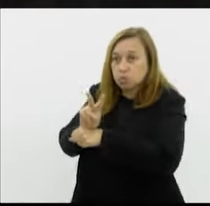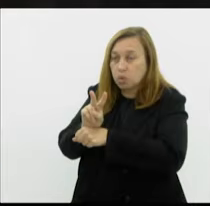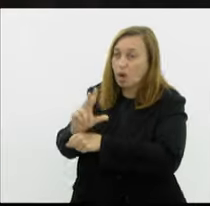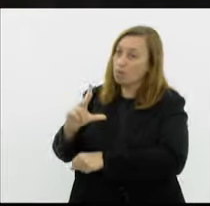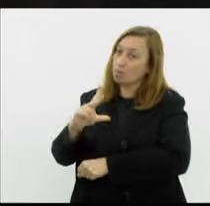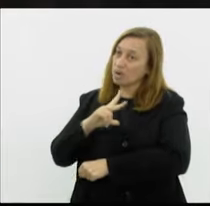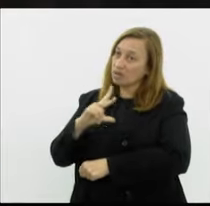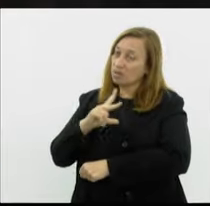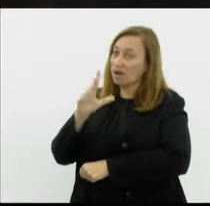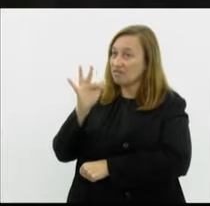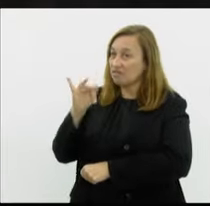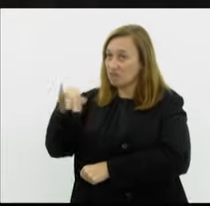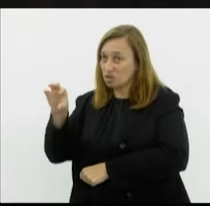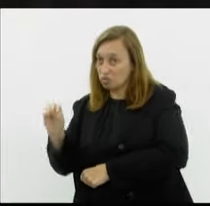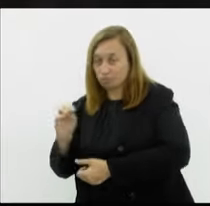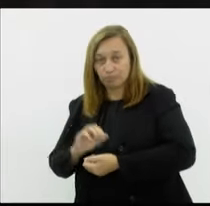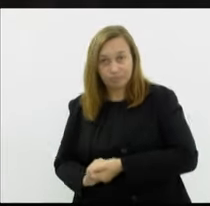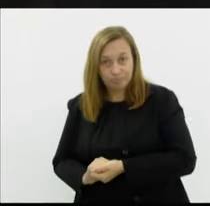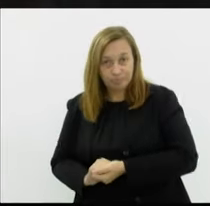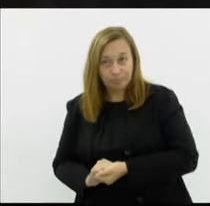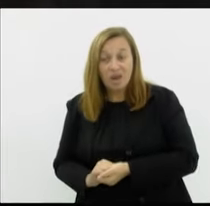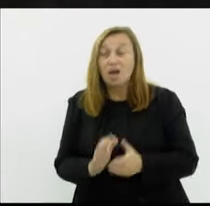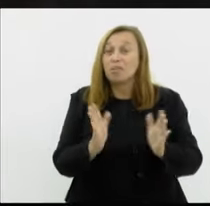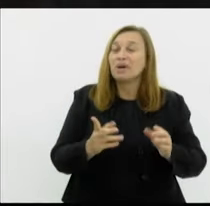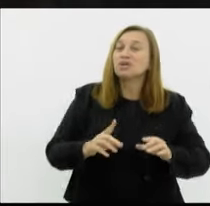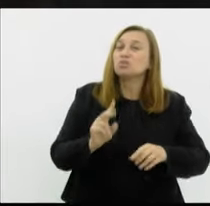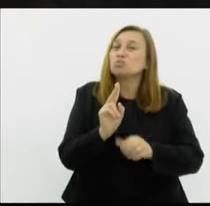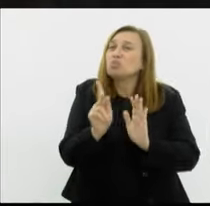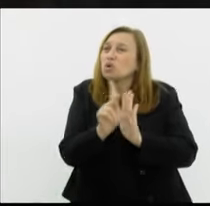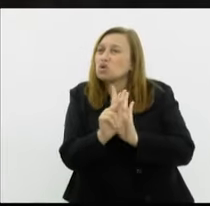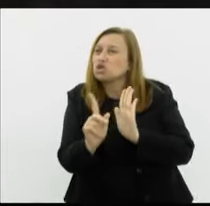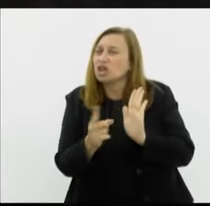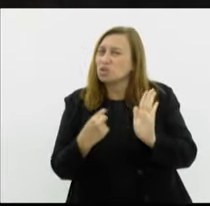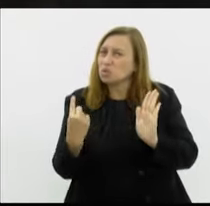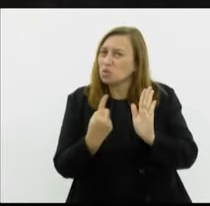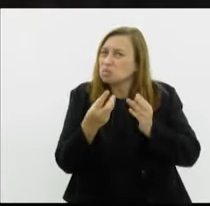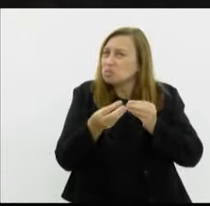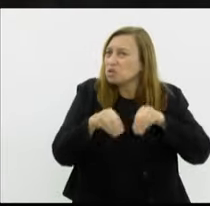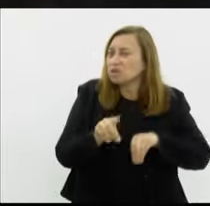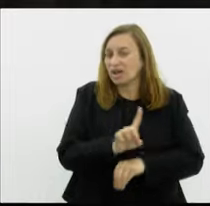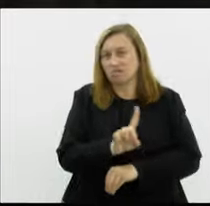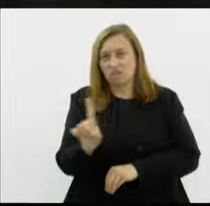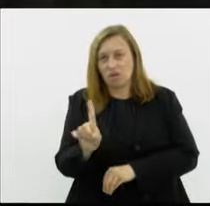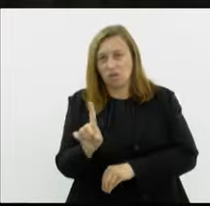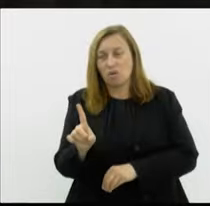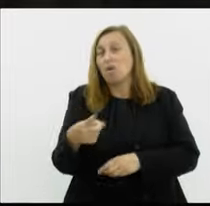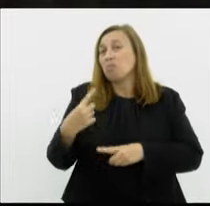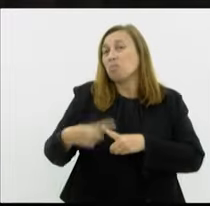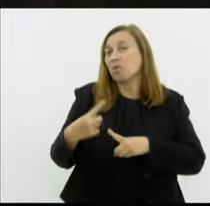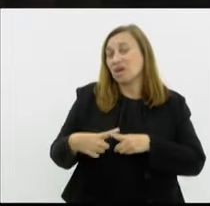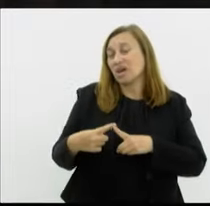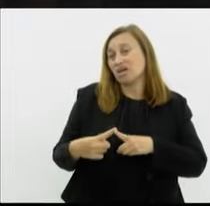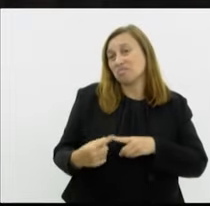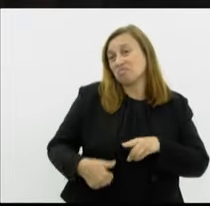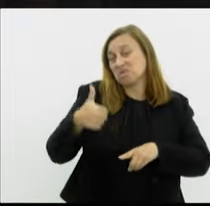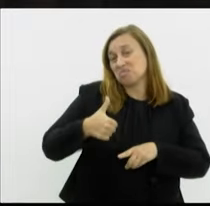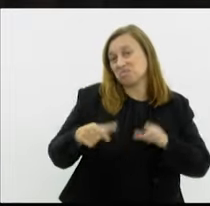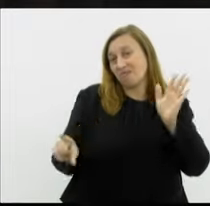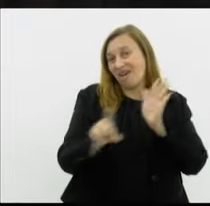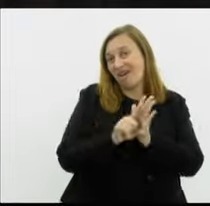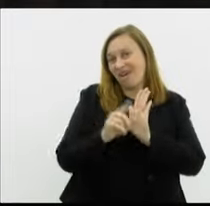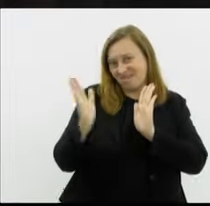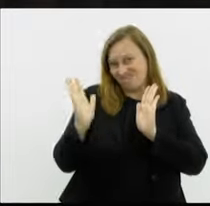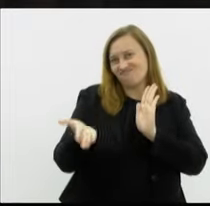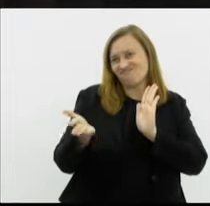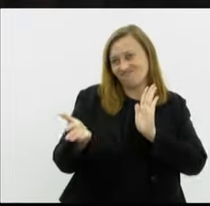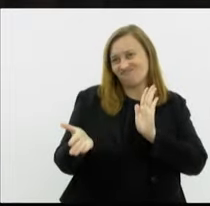particulado fino. Agora, o nosso projeto não fica prejudicado por isso, primeiro porque a lei, né? Uma lei